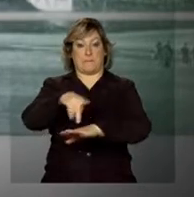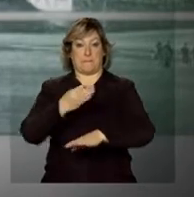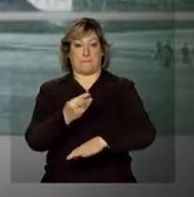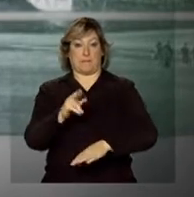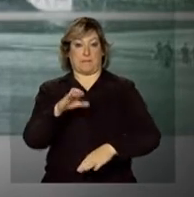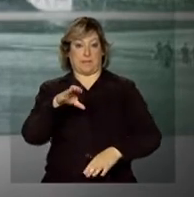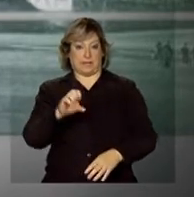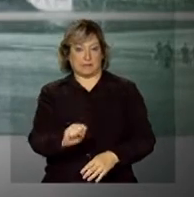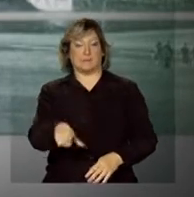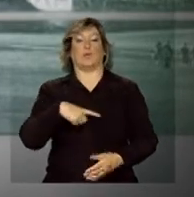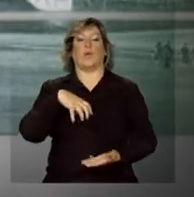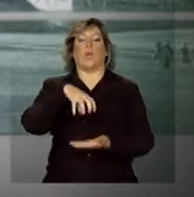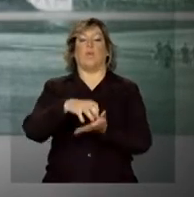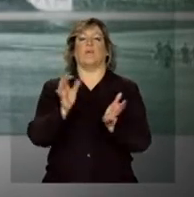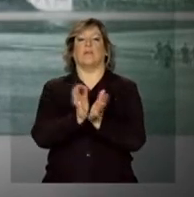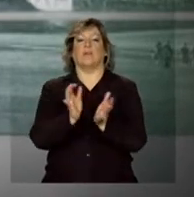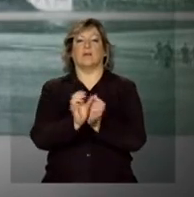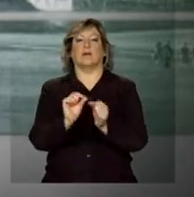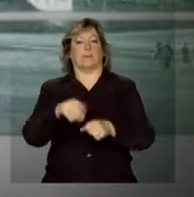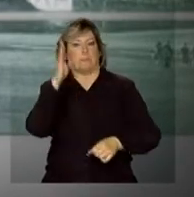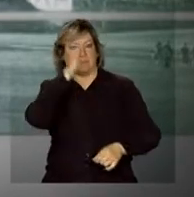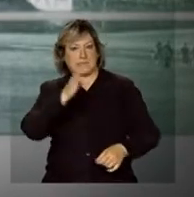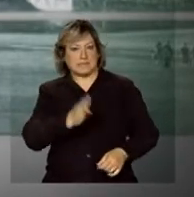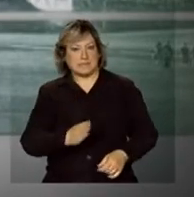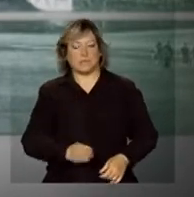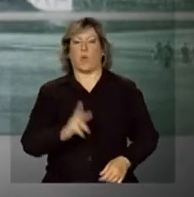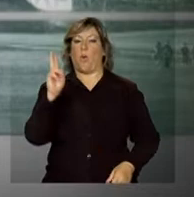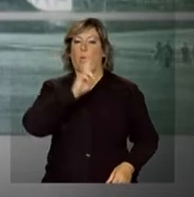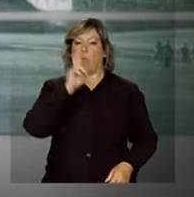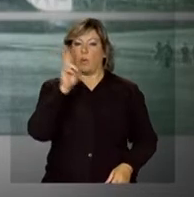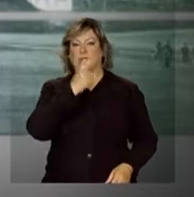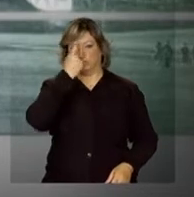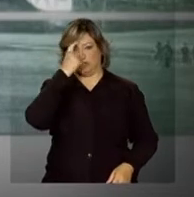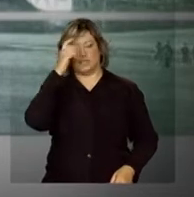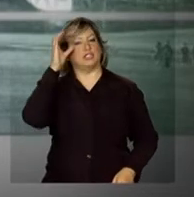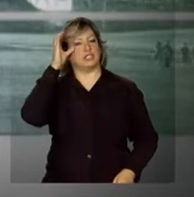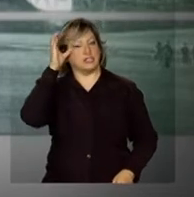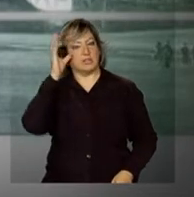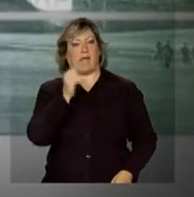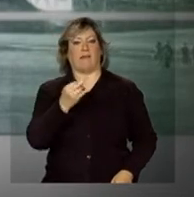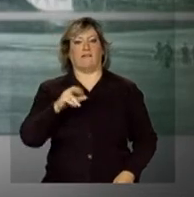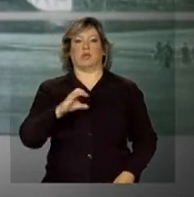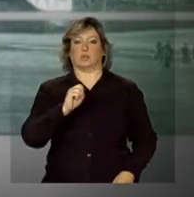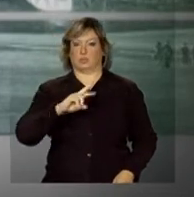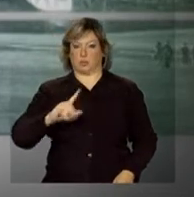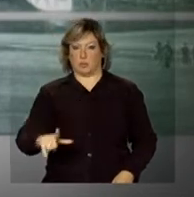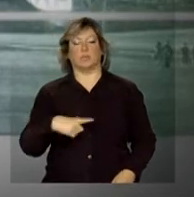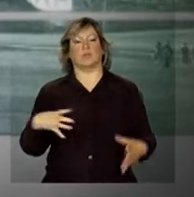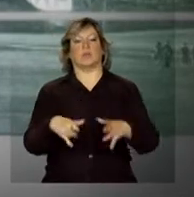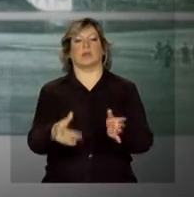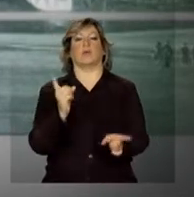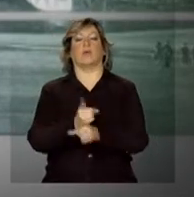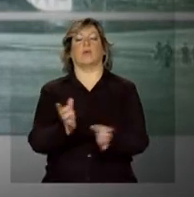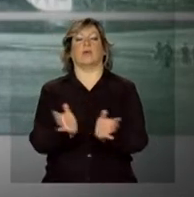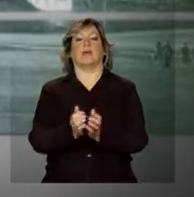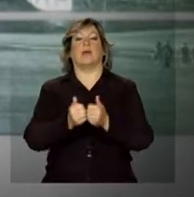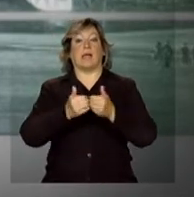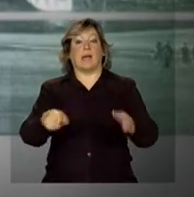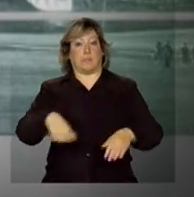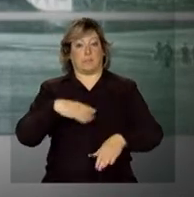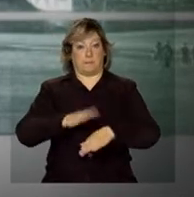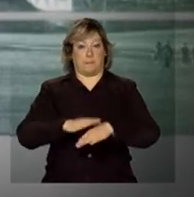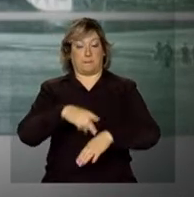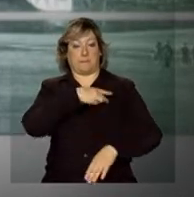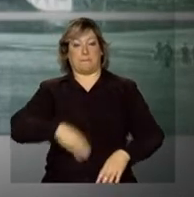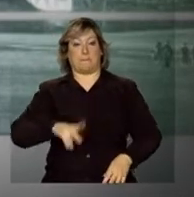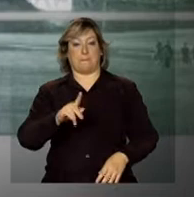brics grupo formado pelo Brasil Rússia índia China e África do Sul o encontro que foi aberto pelo